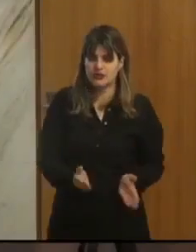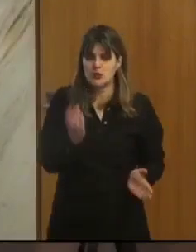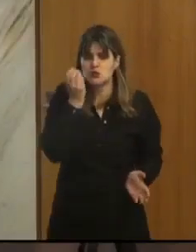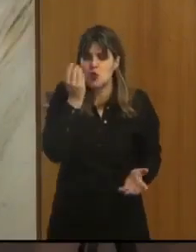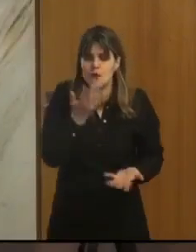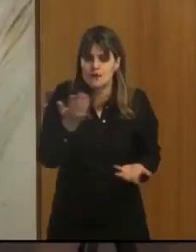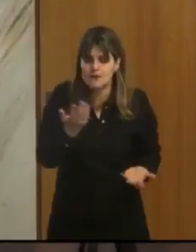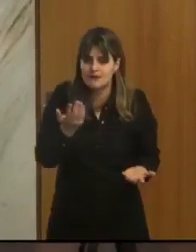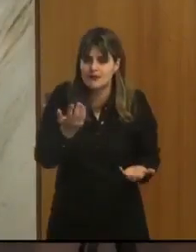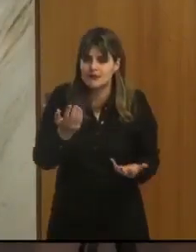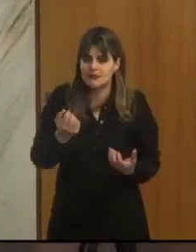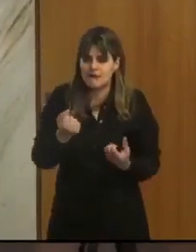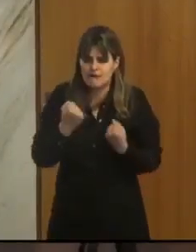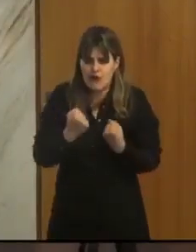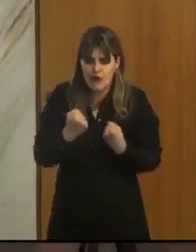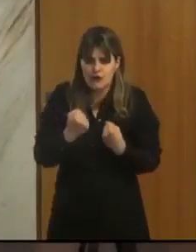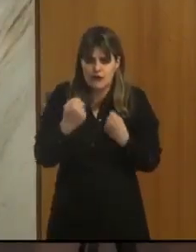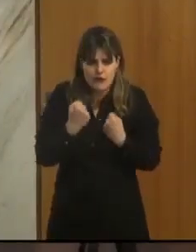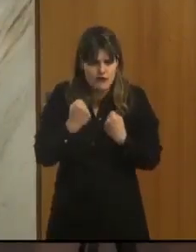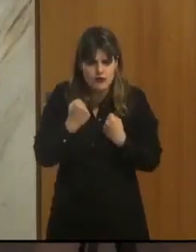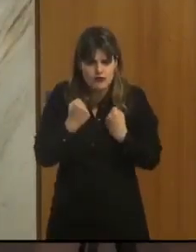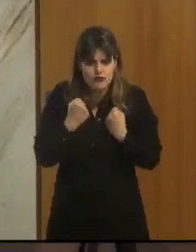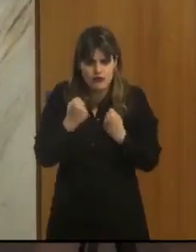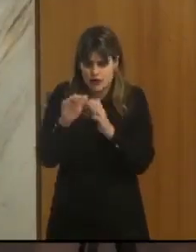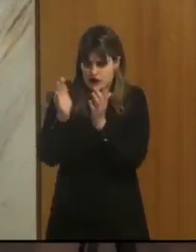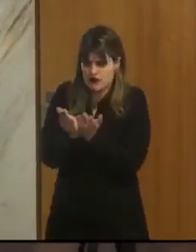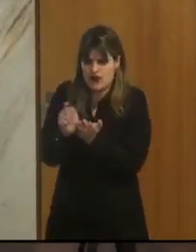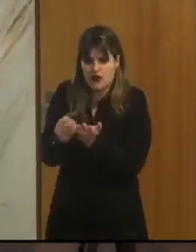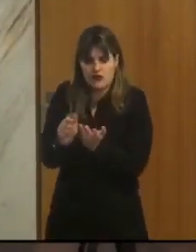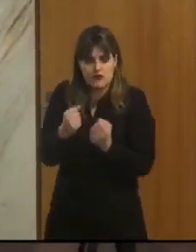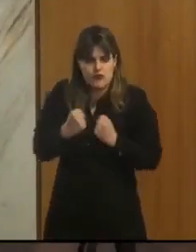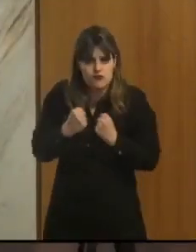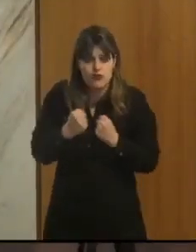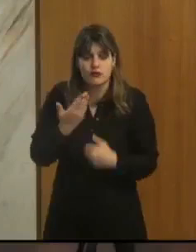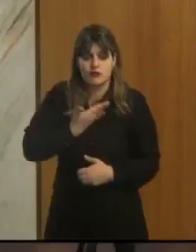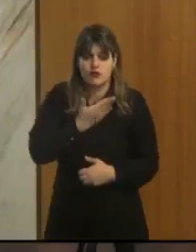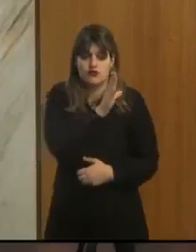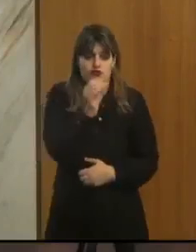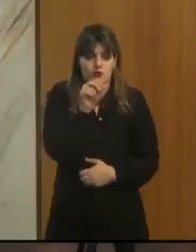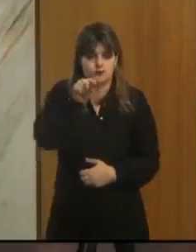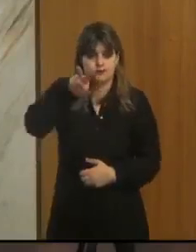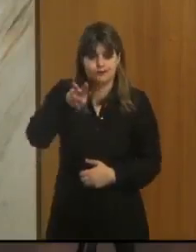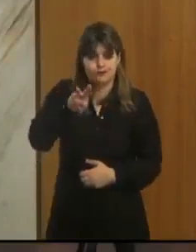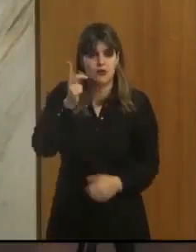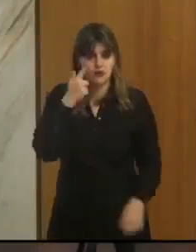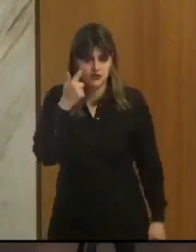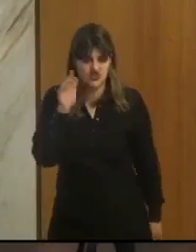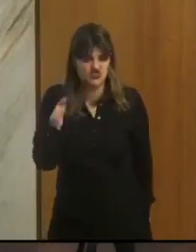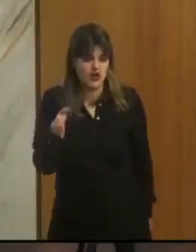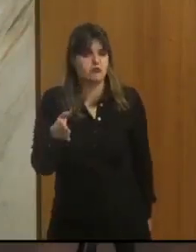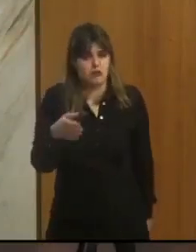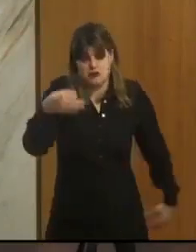tem uma carga simbólica muito grande esta divisa, esta esfera anular? Dom João II já a conhecia, ai de certeza, porque senão